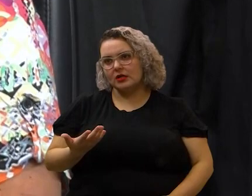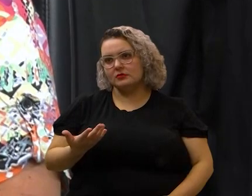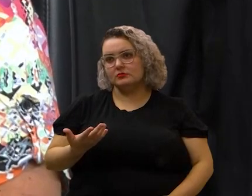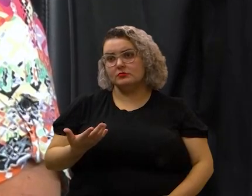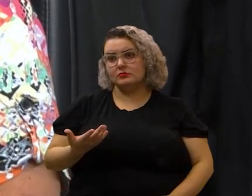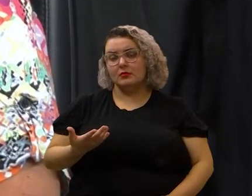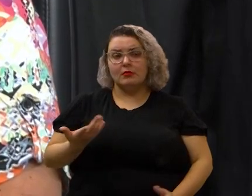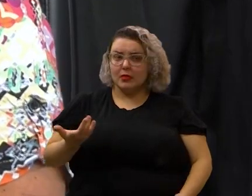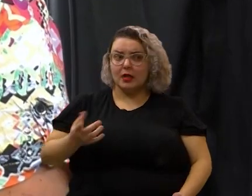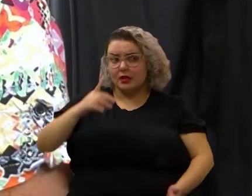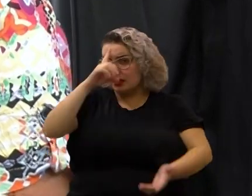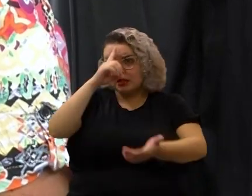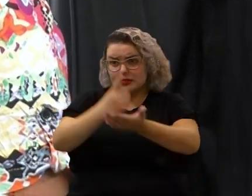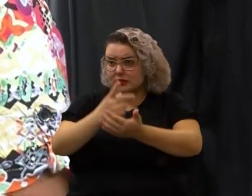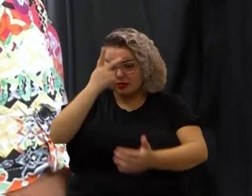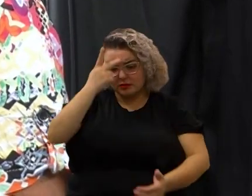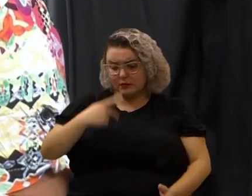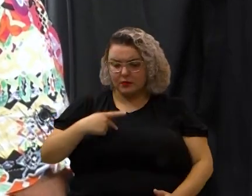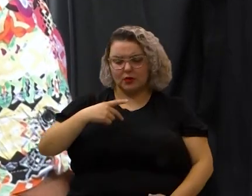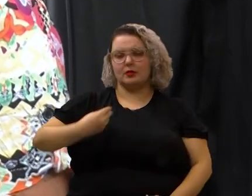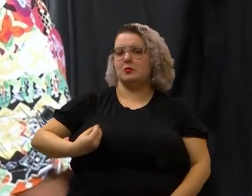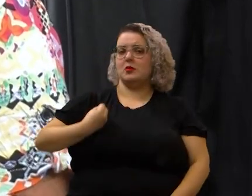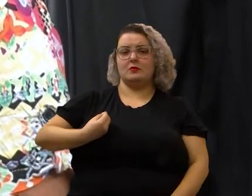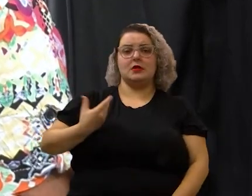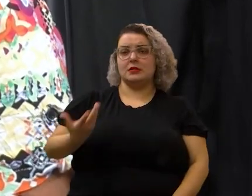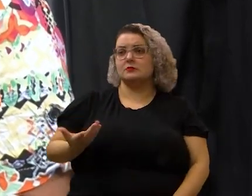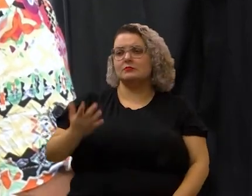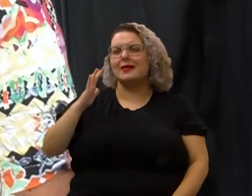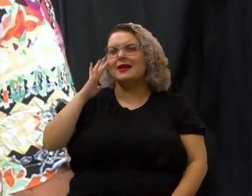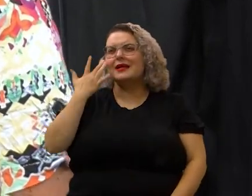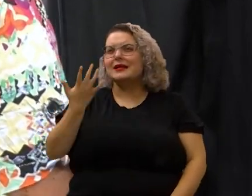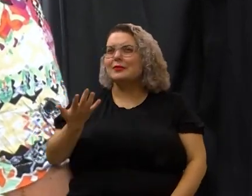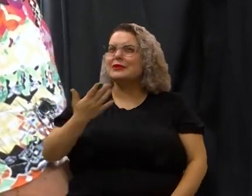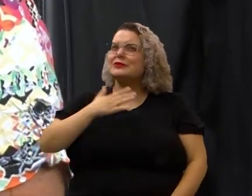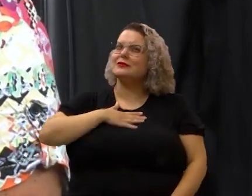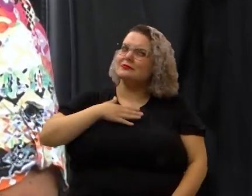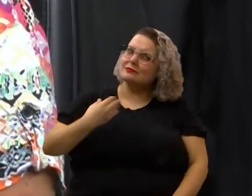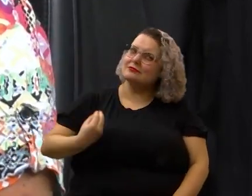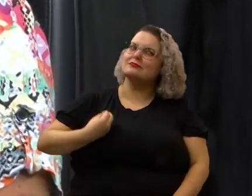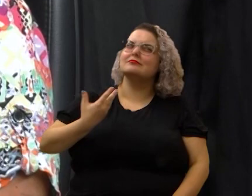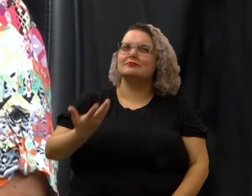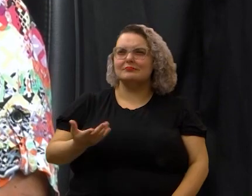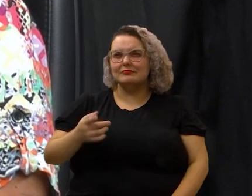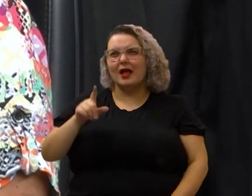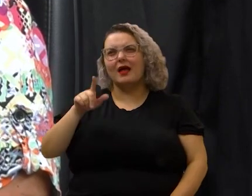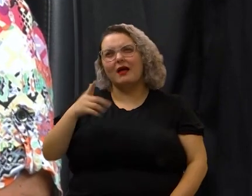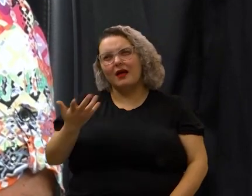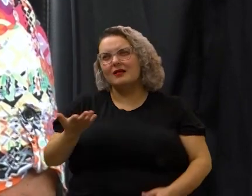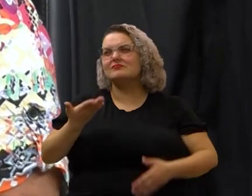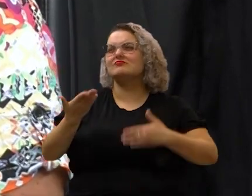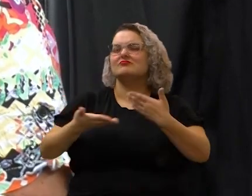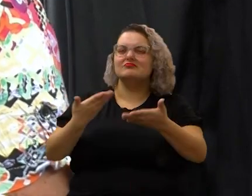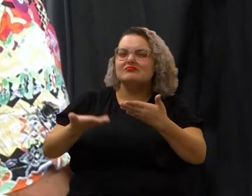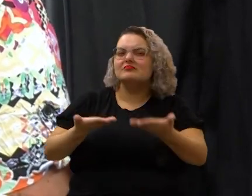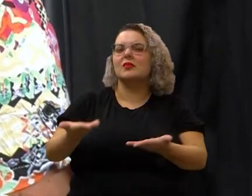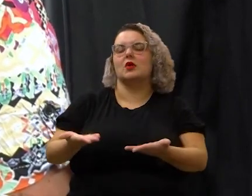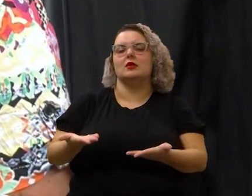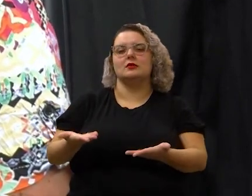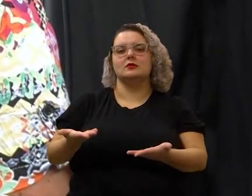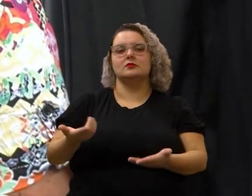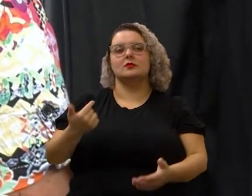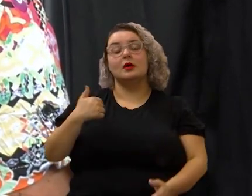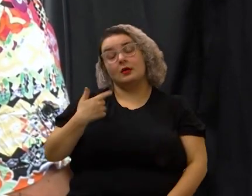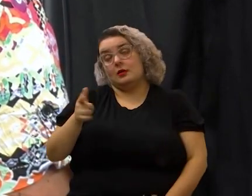mulheres e para tomarem decisões da sua vida, né? E eu acho que na minha vida eu levo isso, assim, para